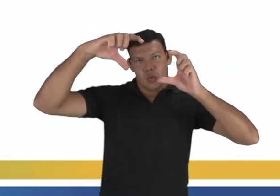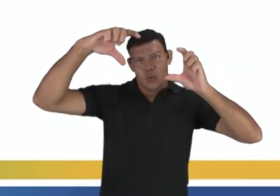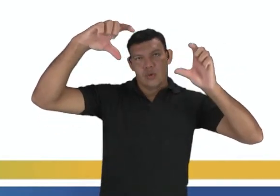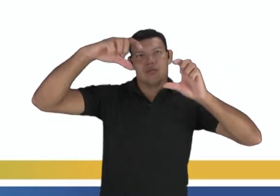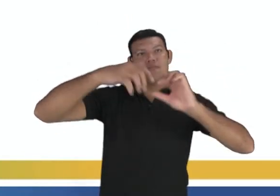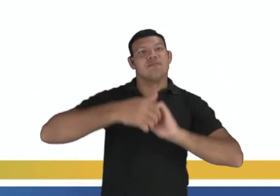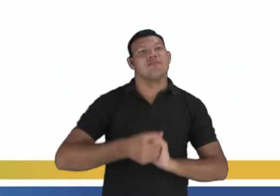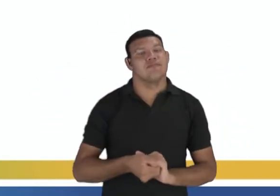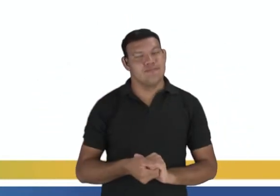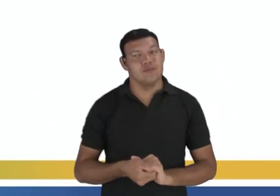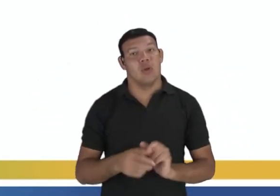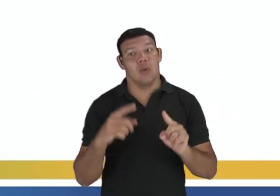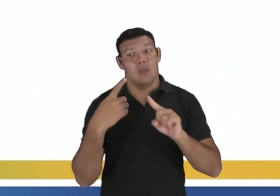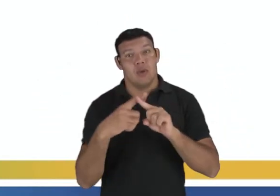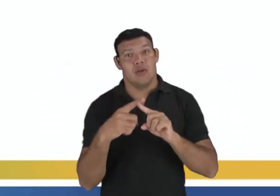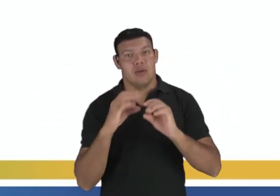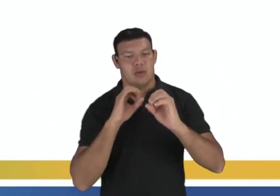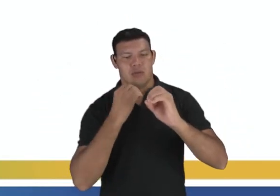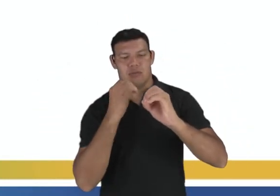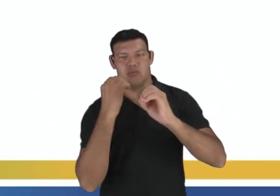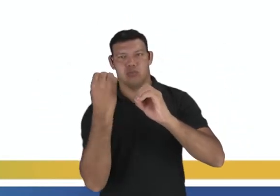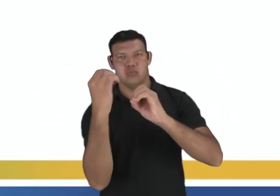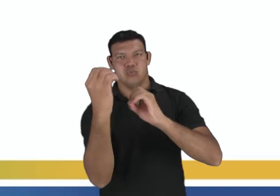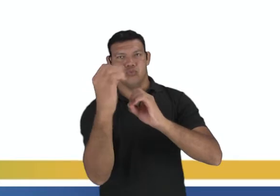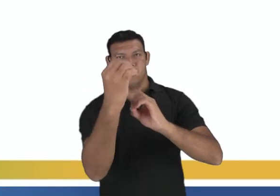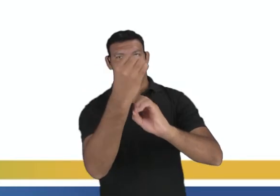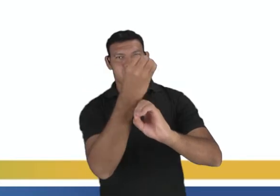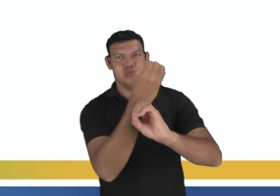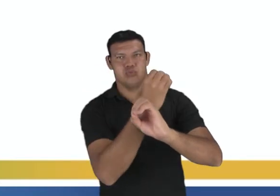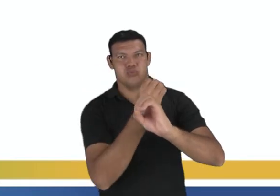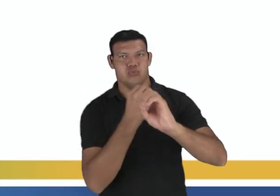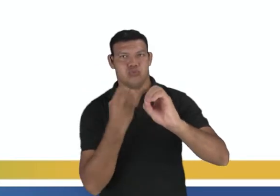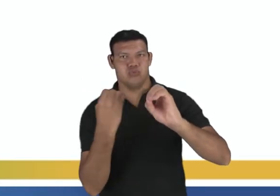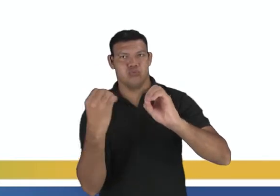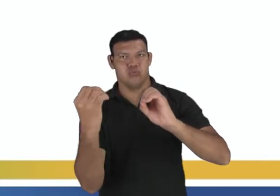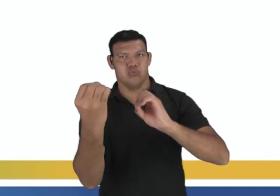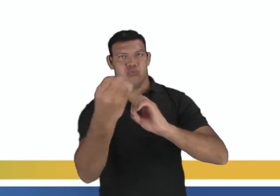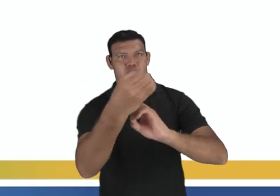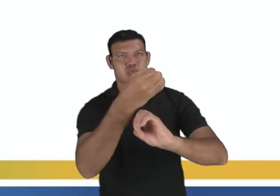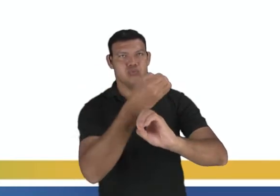parte, do movimento de translação, né, desse movimento que ela gira em torno da Terra,